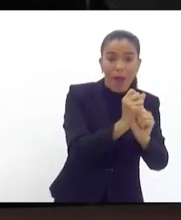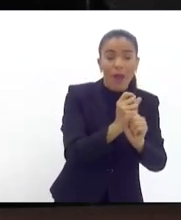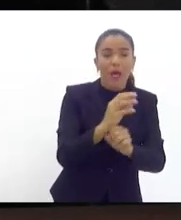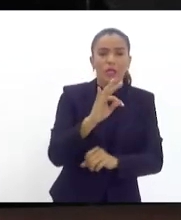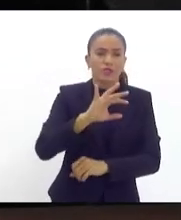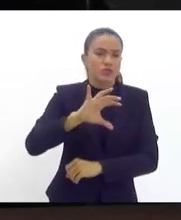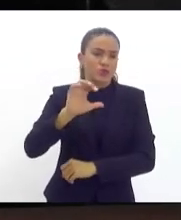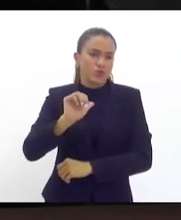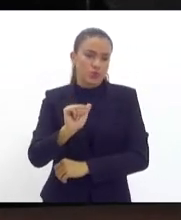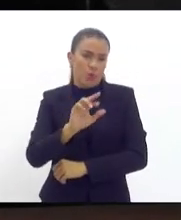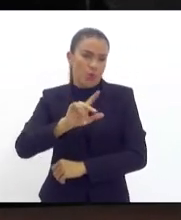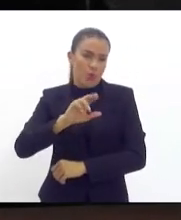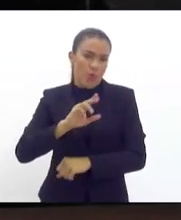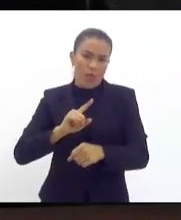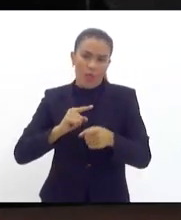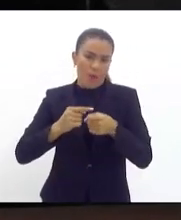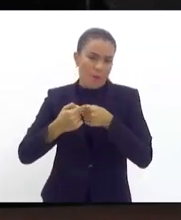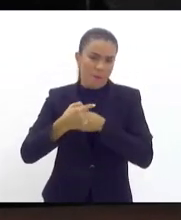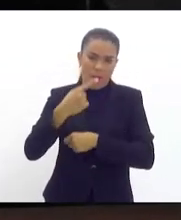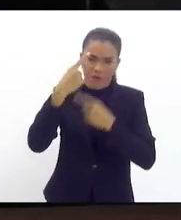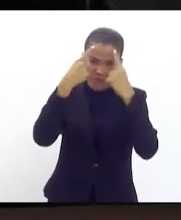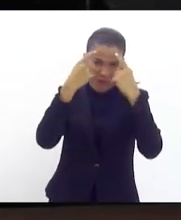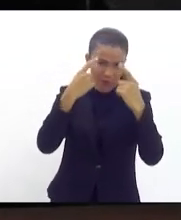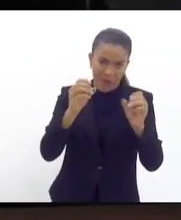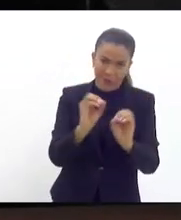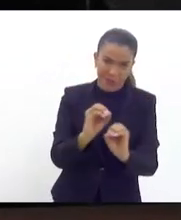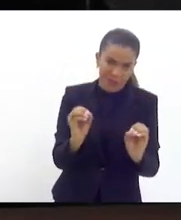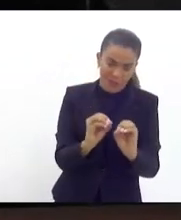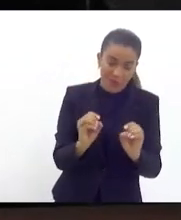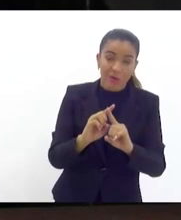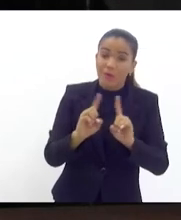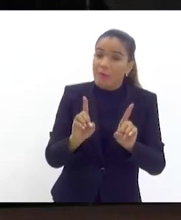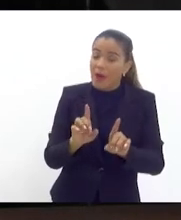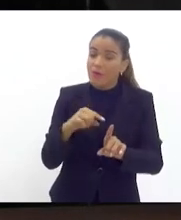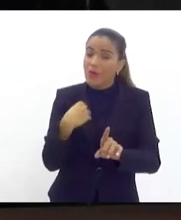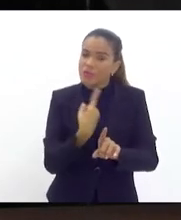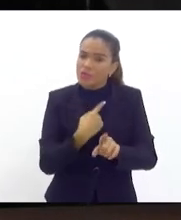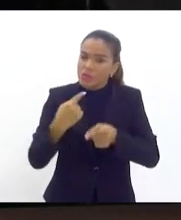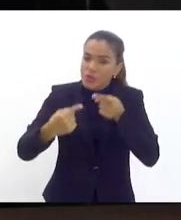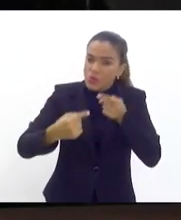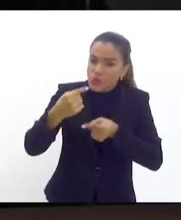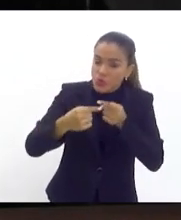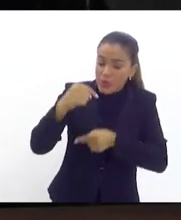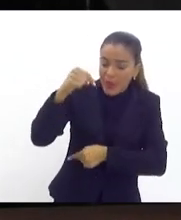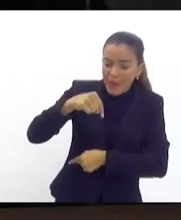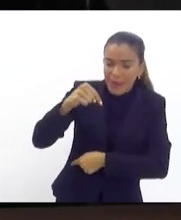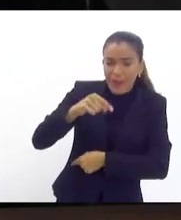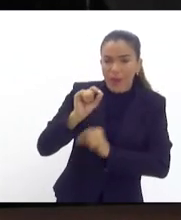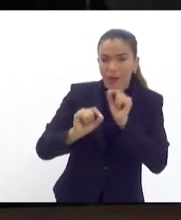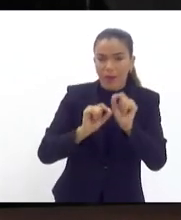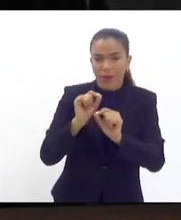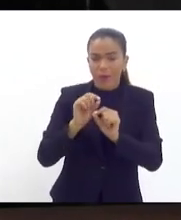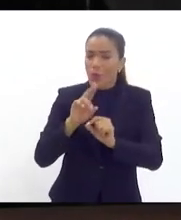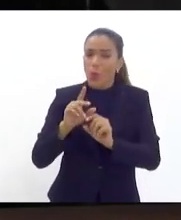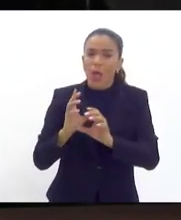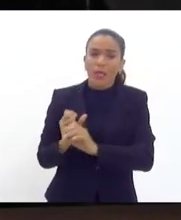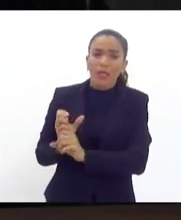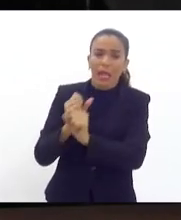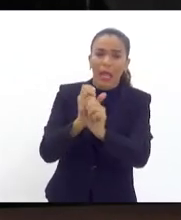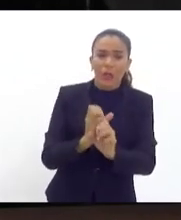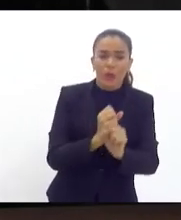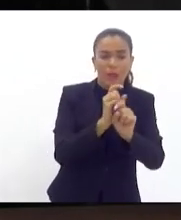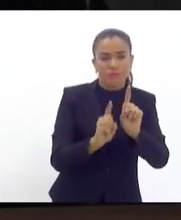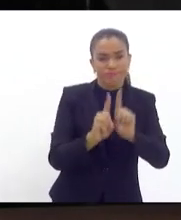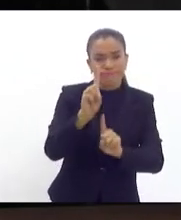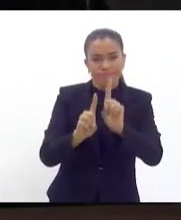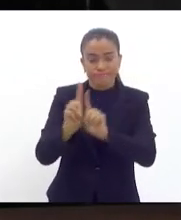Tijuca não é um bairro violento né mas o que a gente está discutindo aqui não é dados estatístico